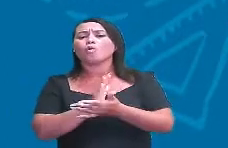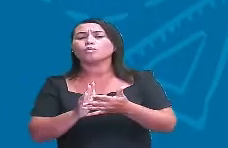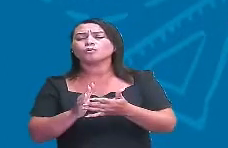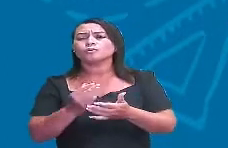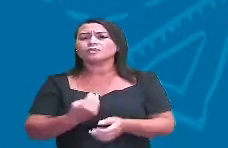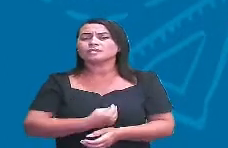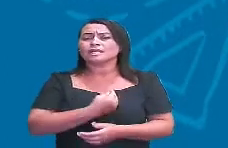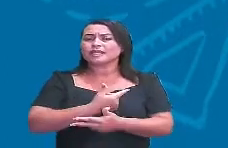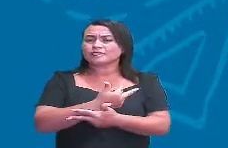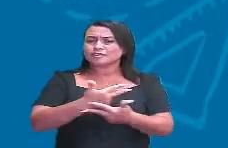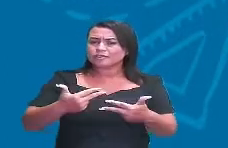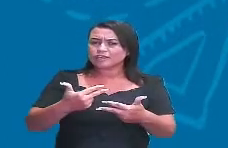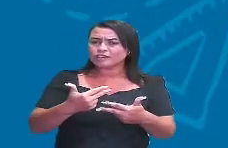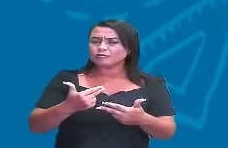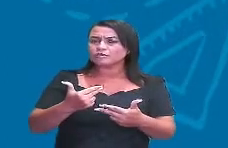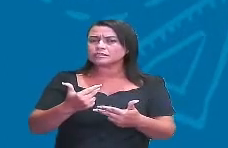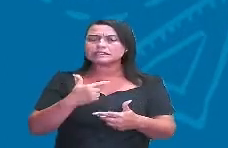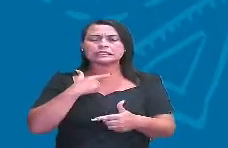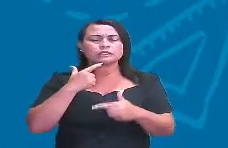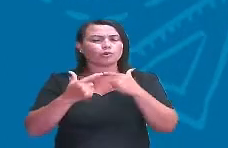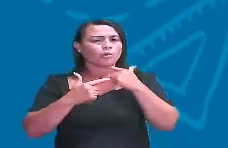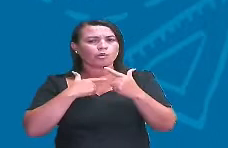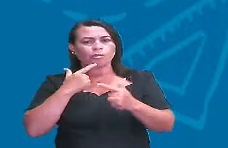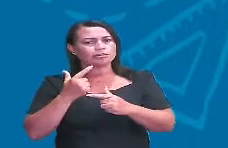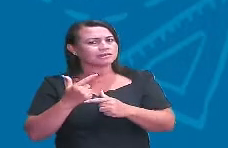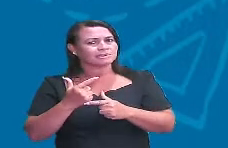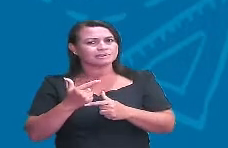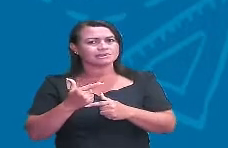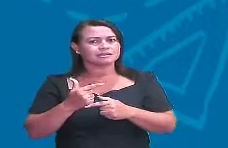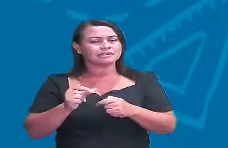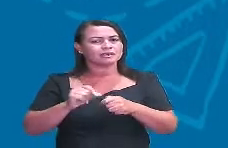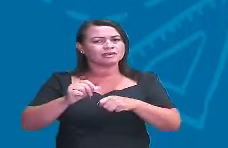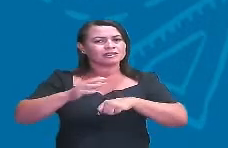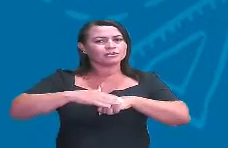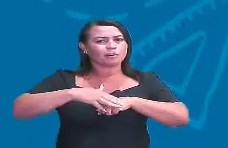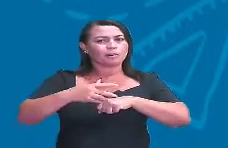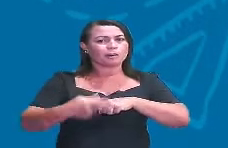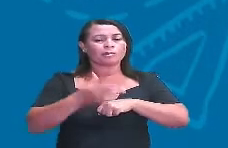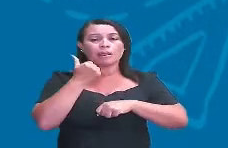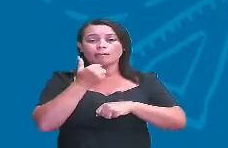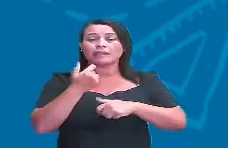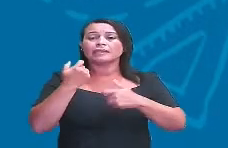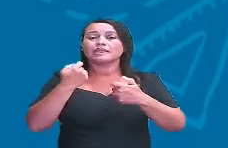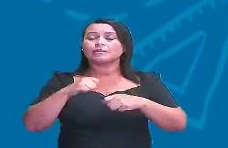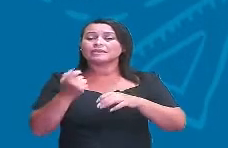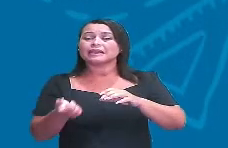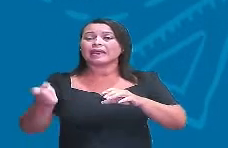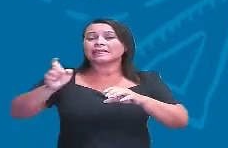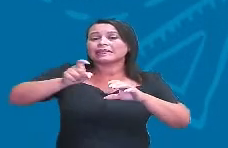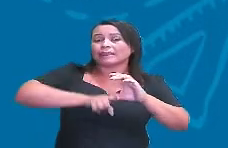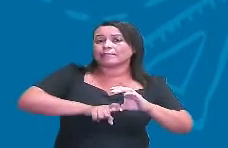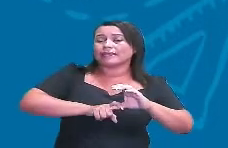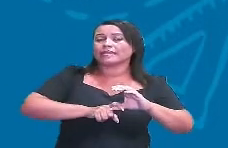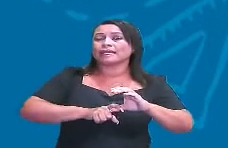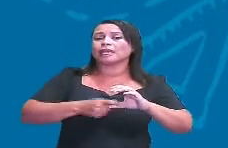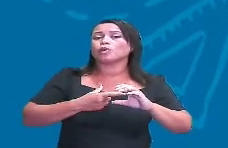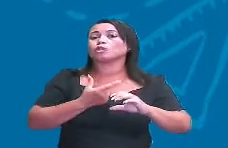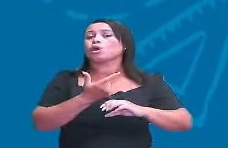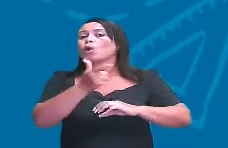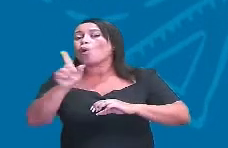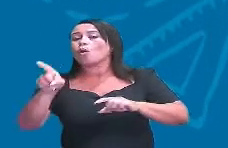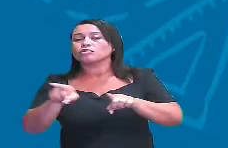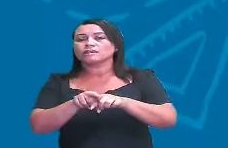seres vivos que são incapazes de produzir o seu próprio alimento e que dependem da alimentação a partir de